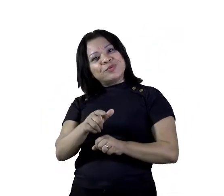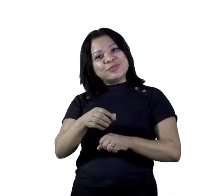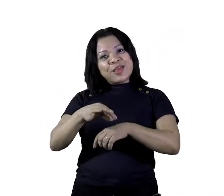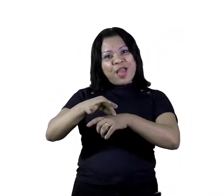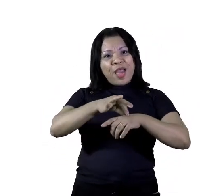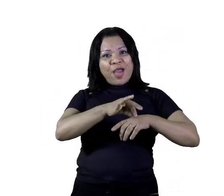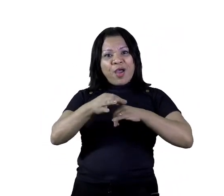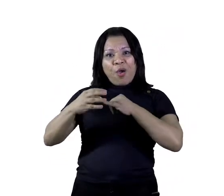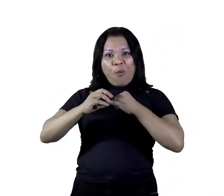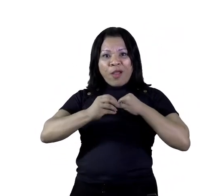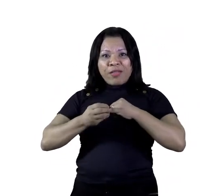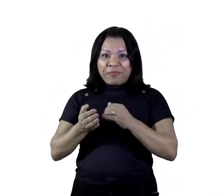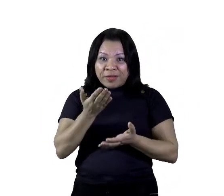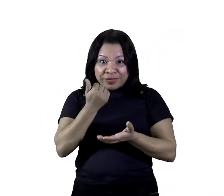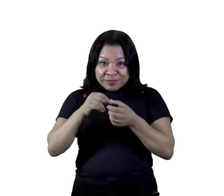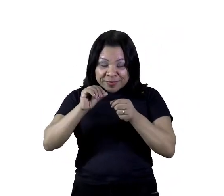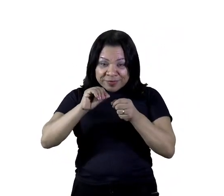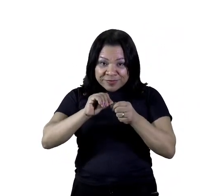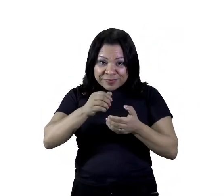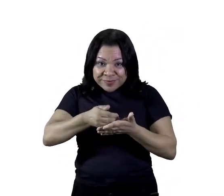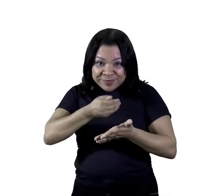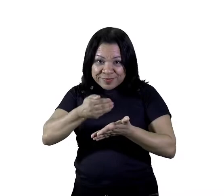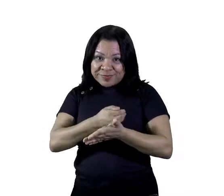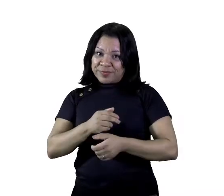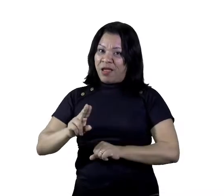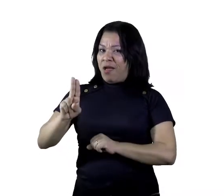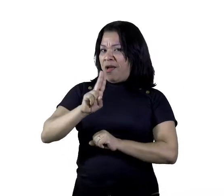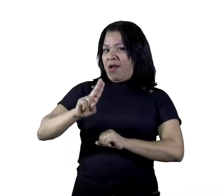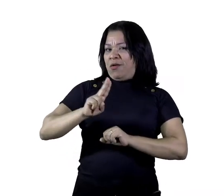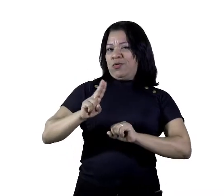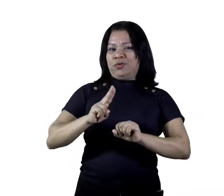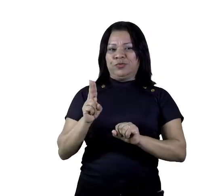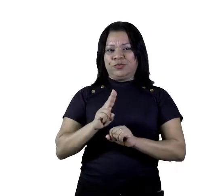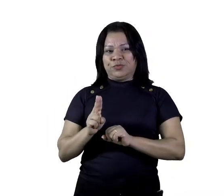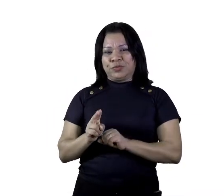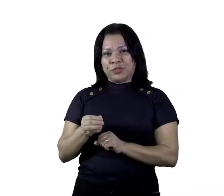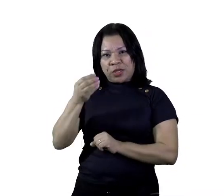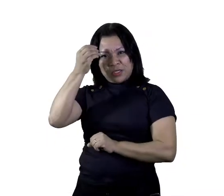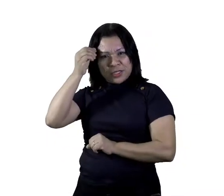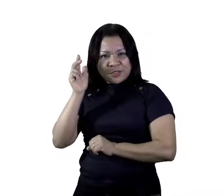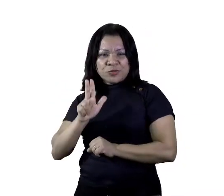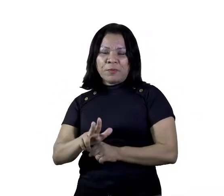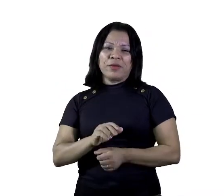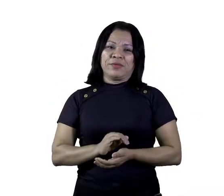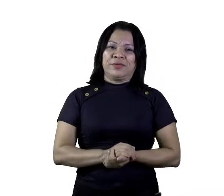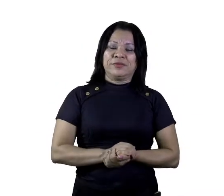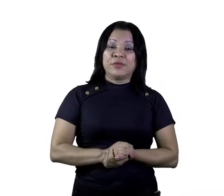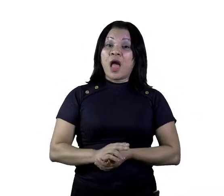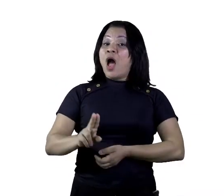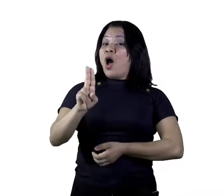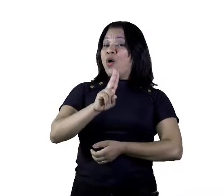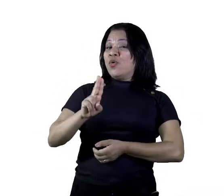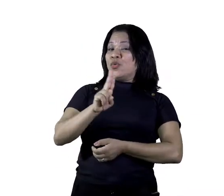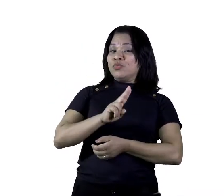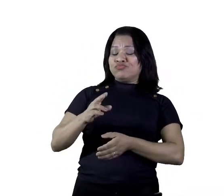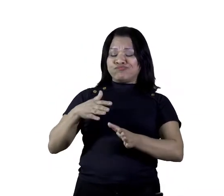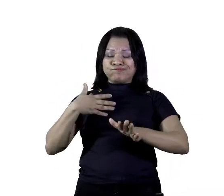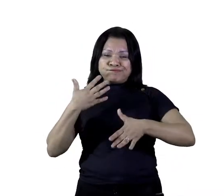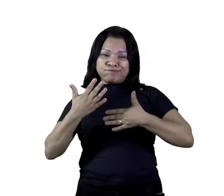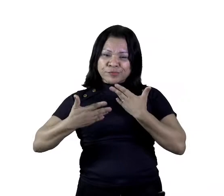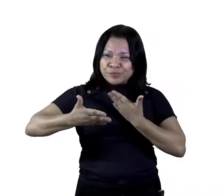a sopa? Usando a sua esperteza. Ele usou daquele artifício, usou daquela artimanha